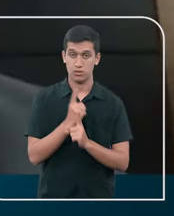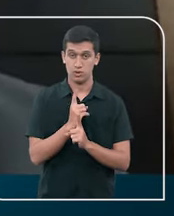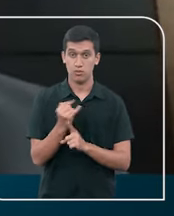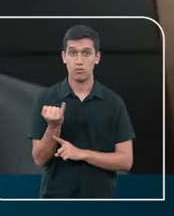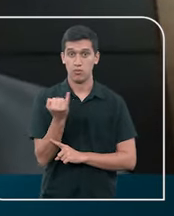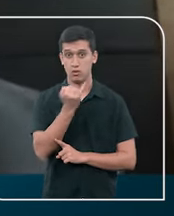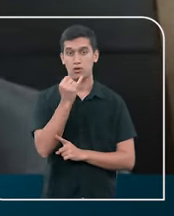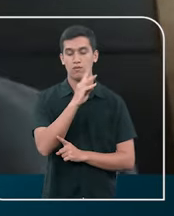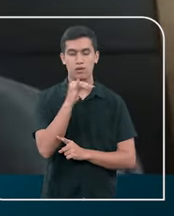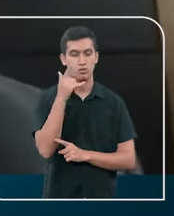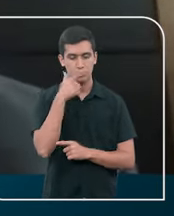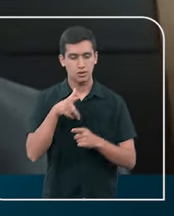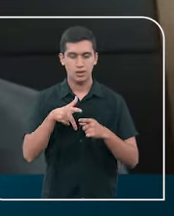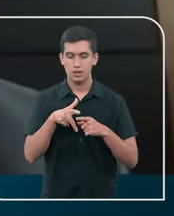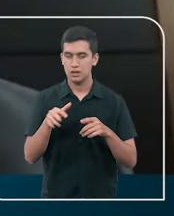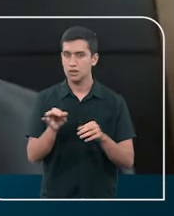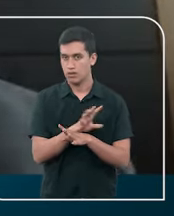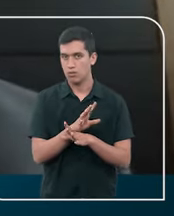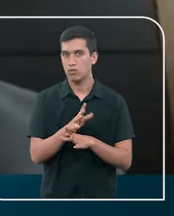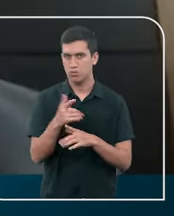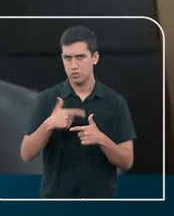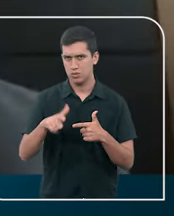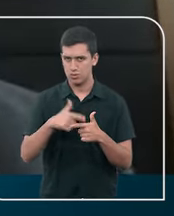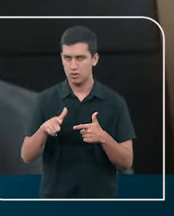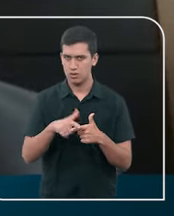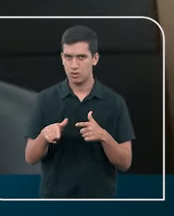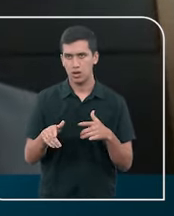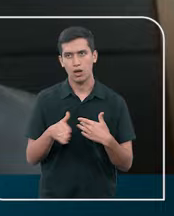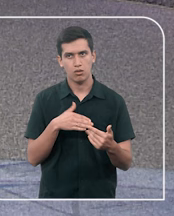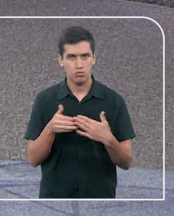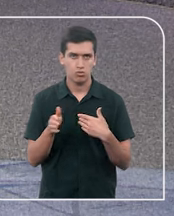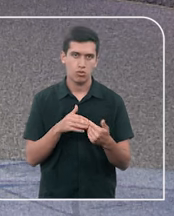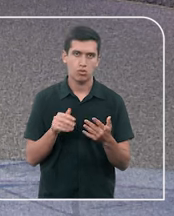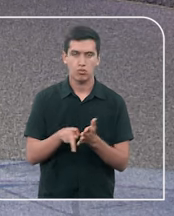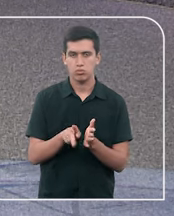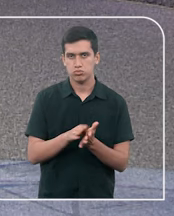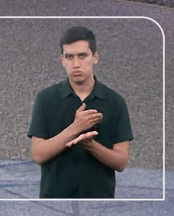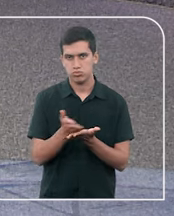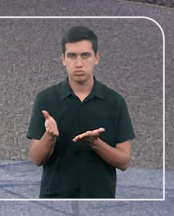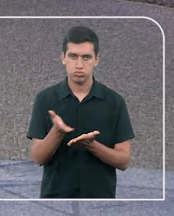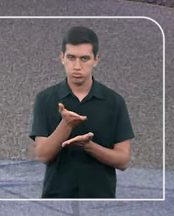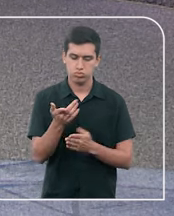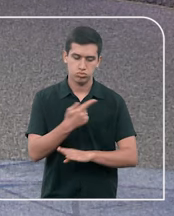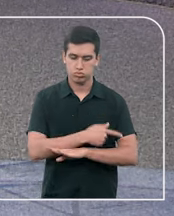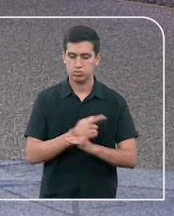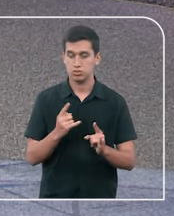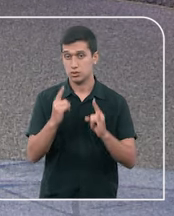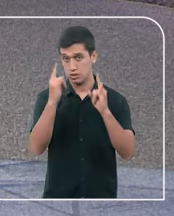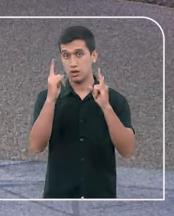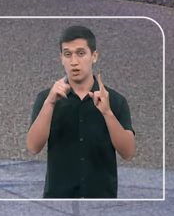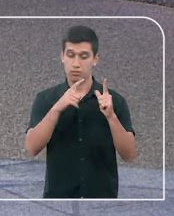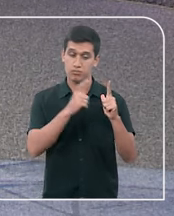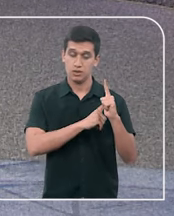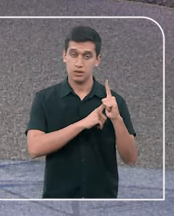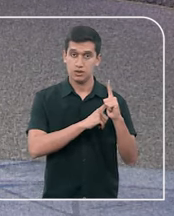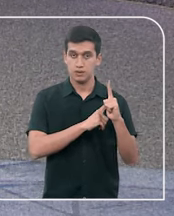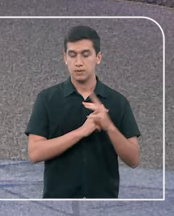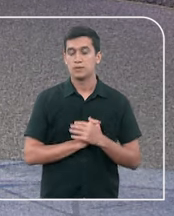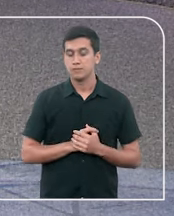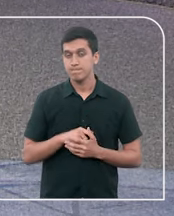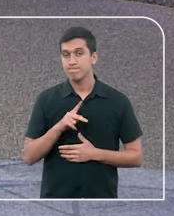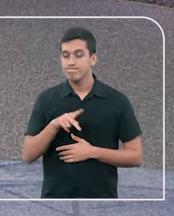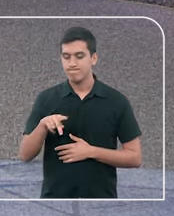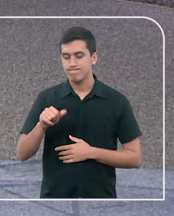um grande problema a depender do condomínio né que a inad plensa eh professora Andreia Eu gostaria de falar agora sobre o